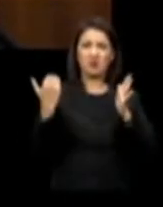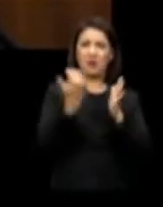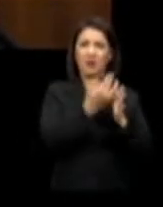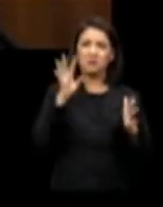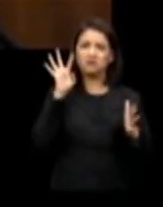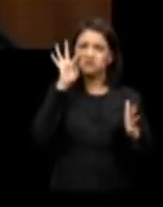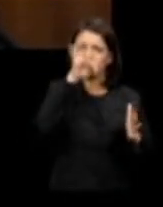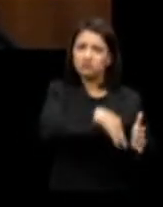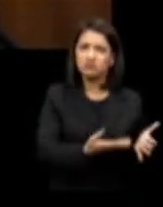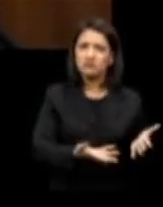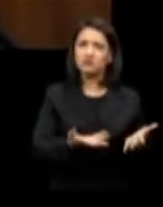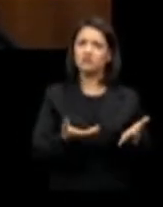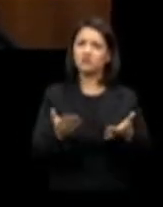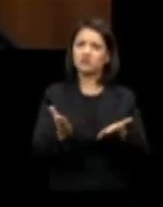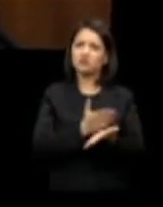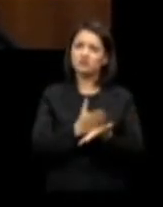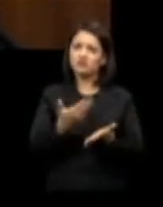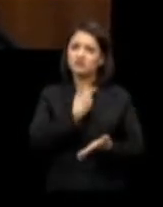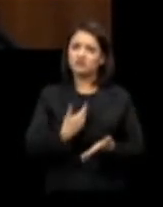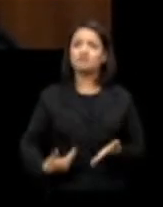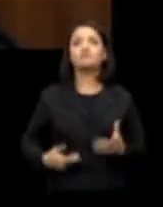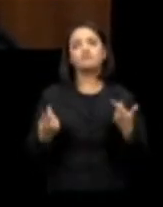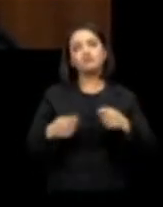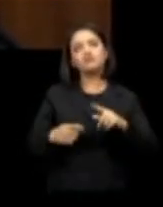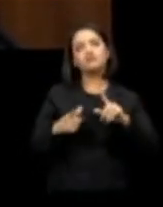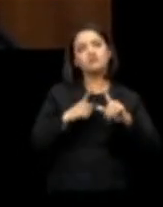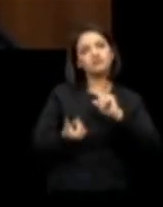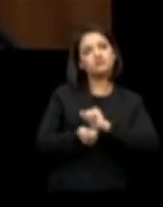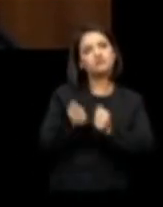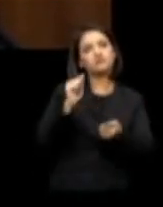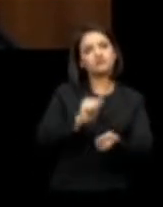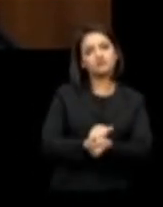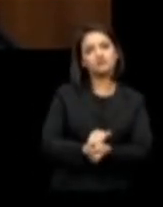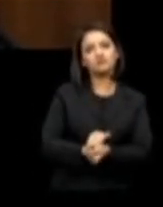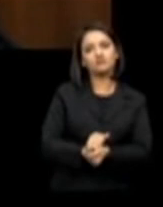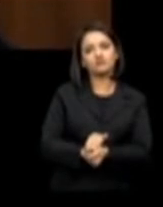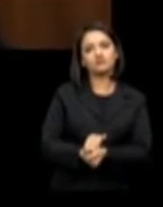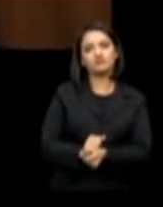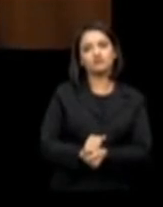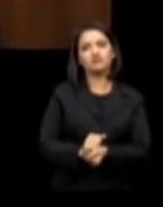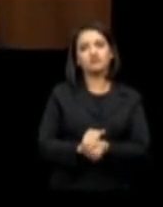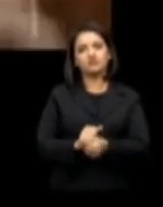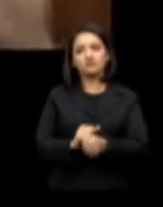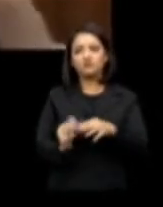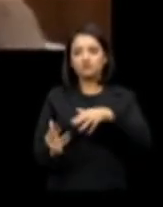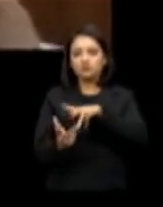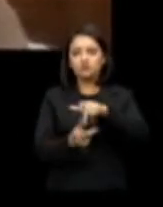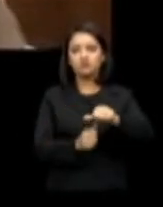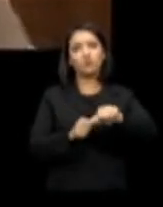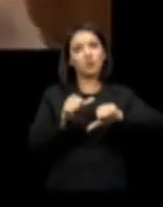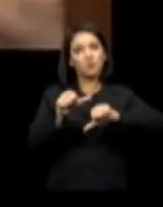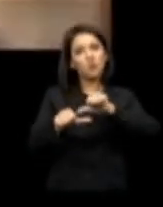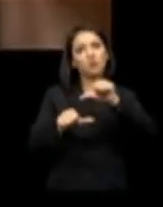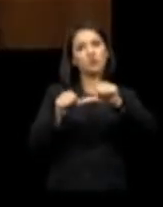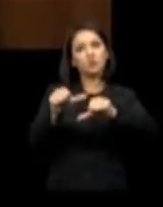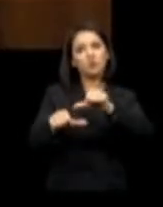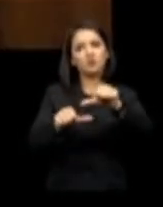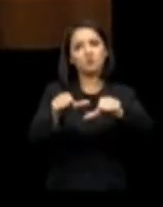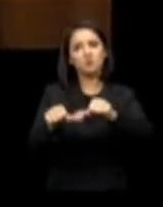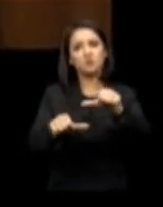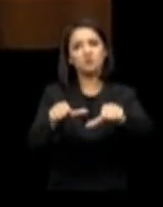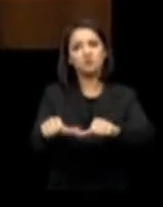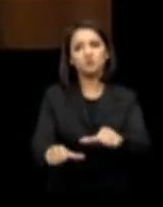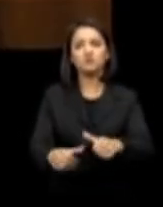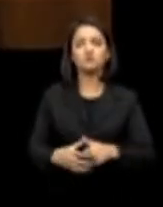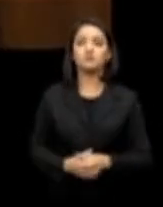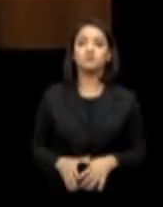específicos devem ter uma capacidade de adaptação a um mundo em constante mudança. Essa abertura da